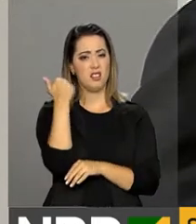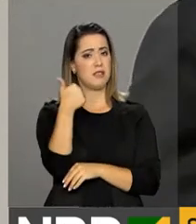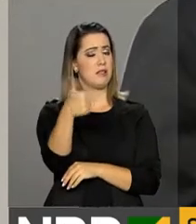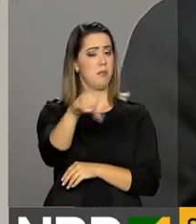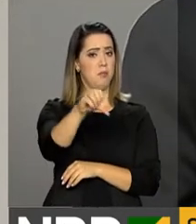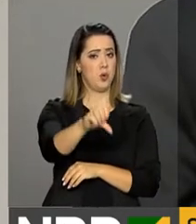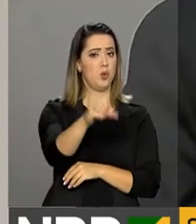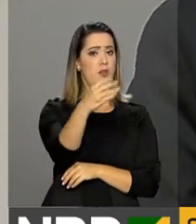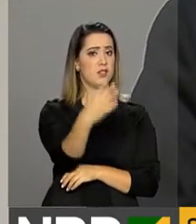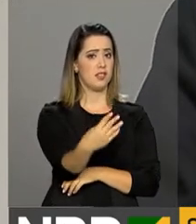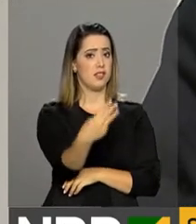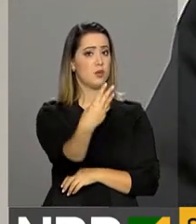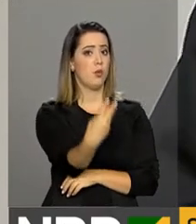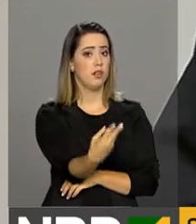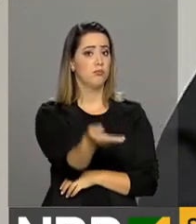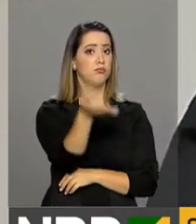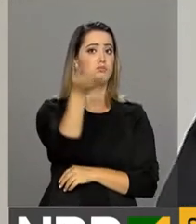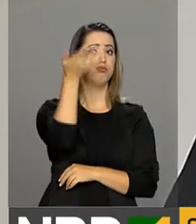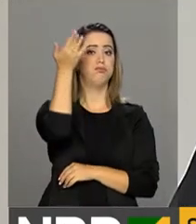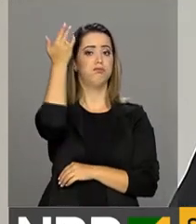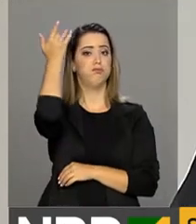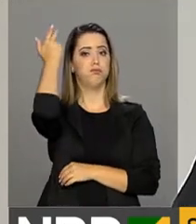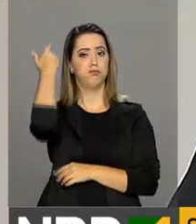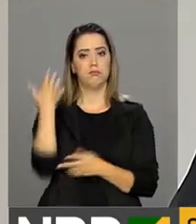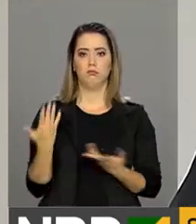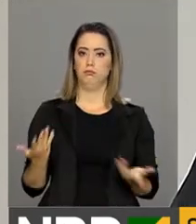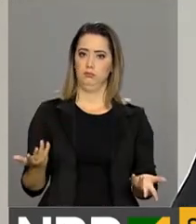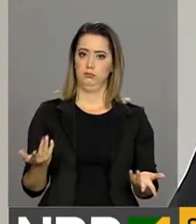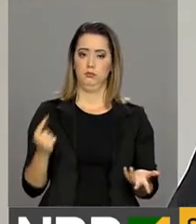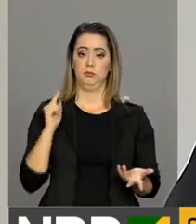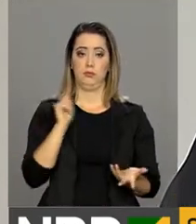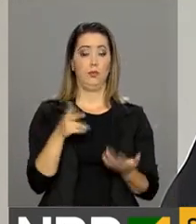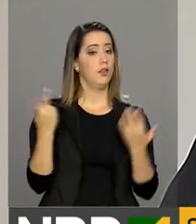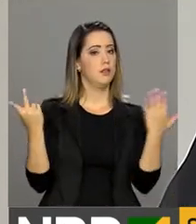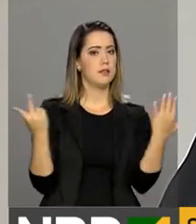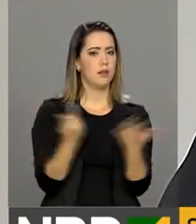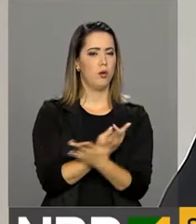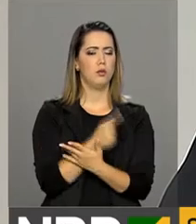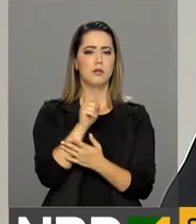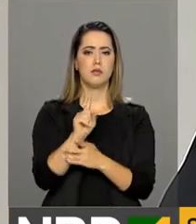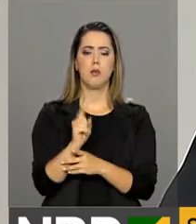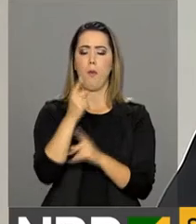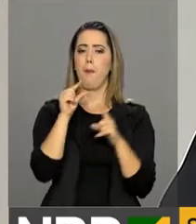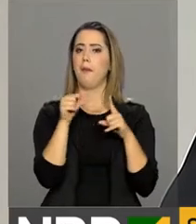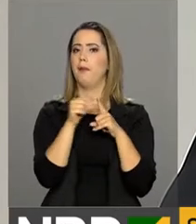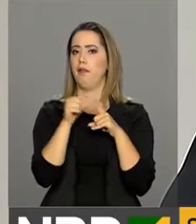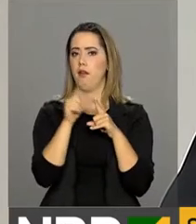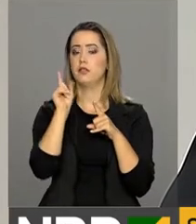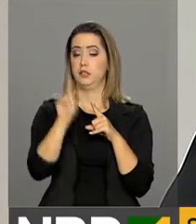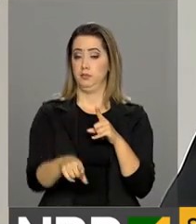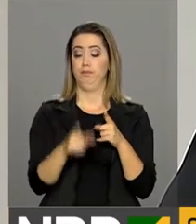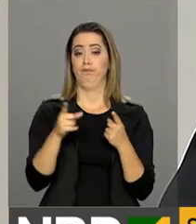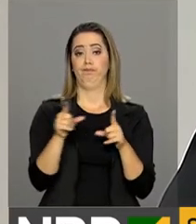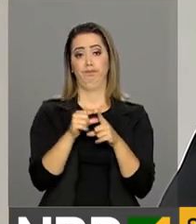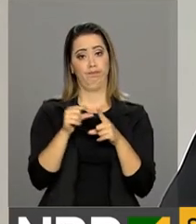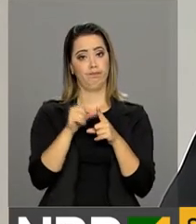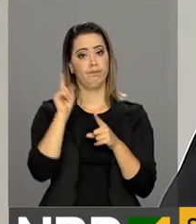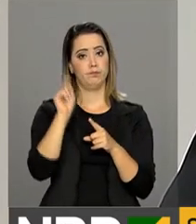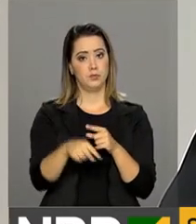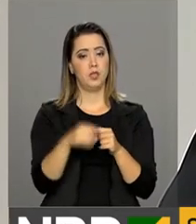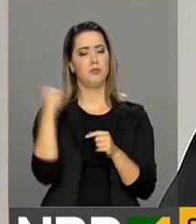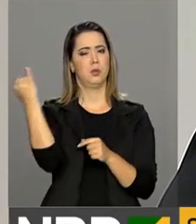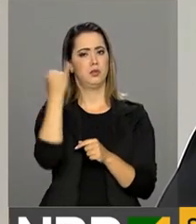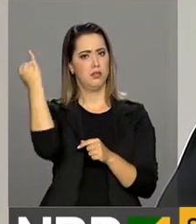nata da consolidação das leis do trabalho isso foi feito com uma palavra que também é palavra chave